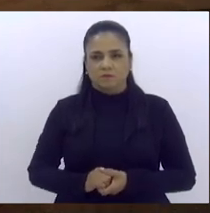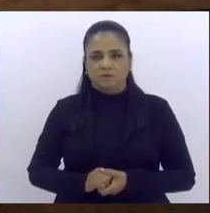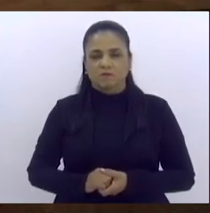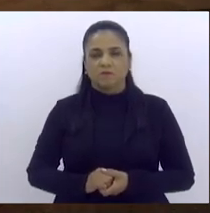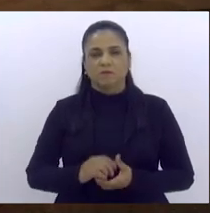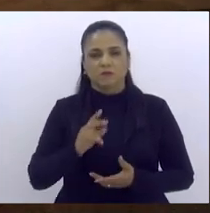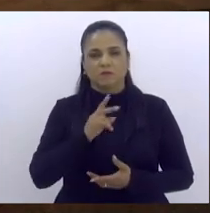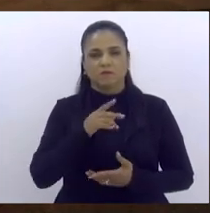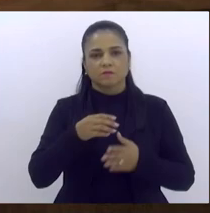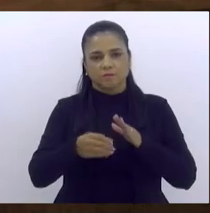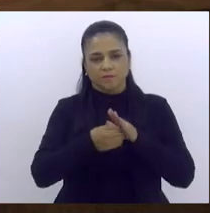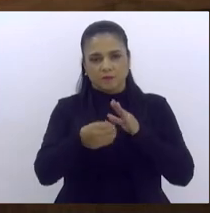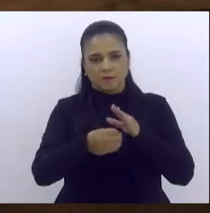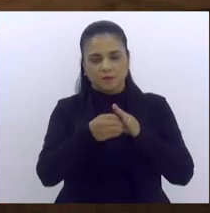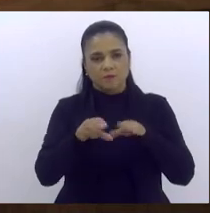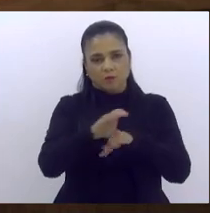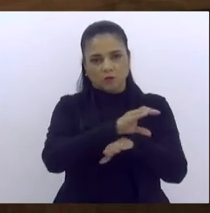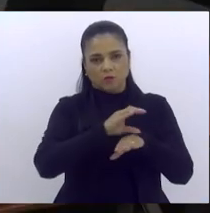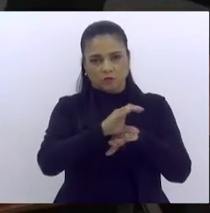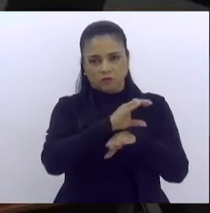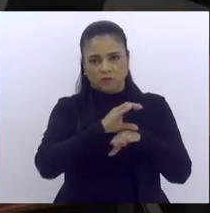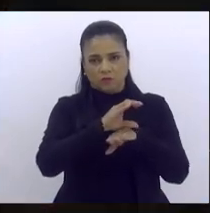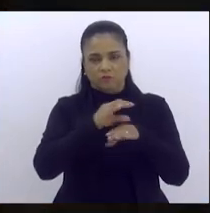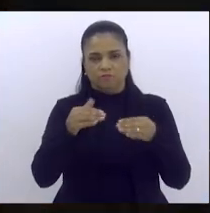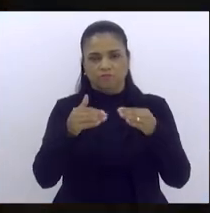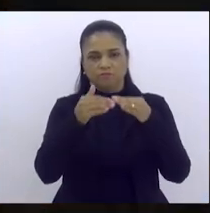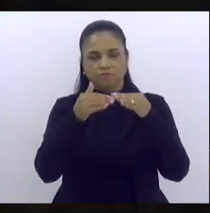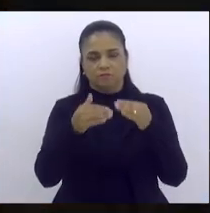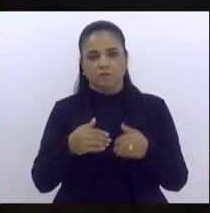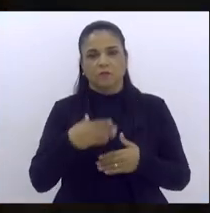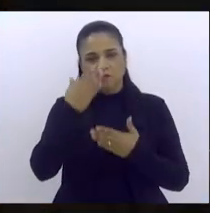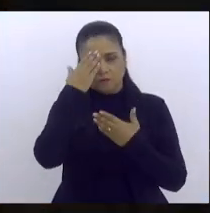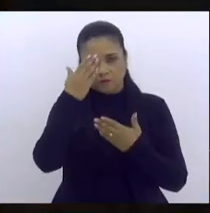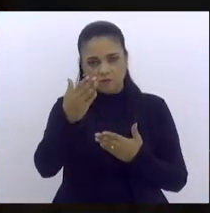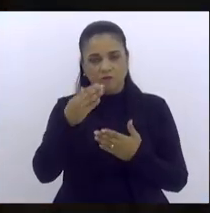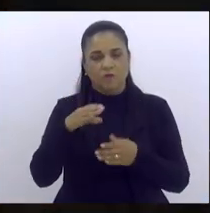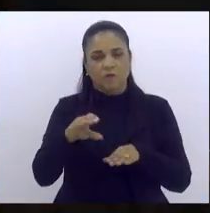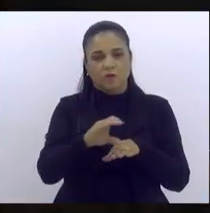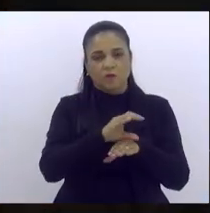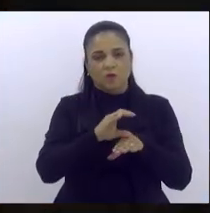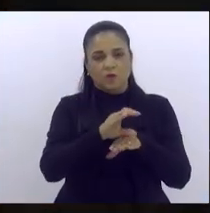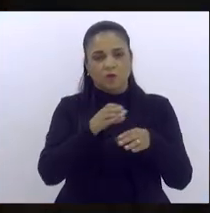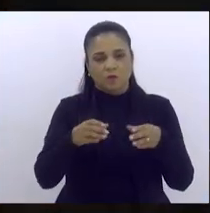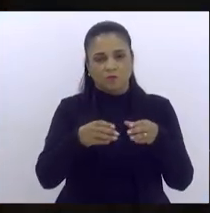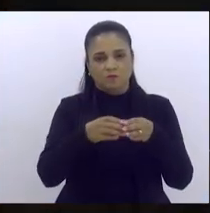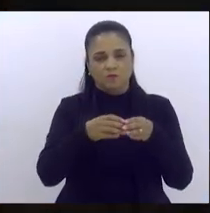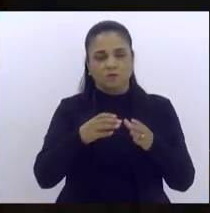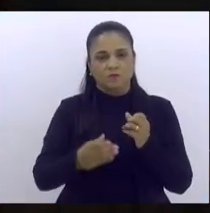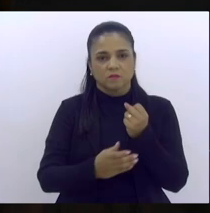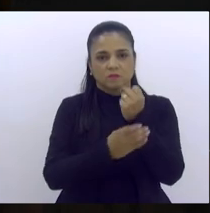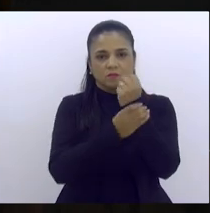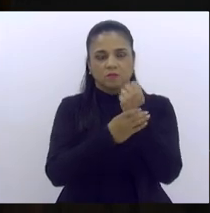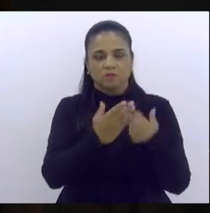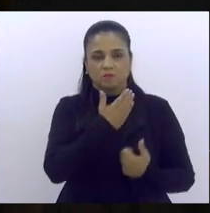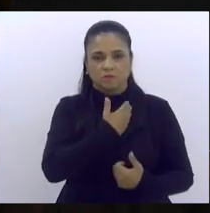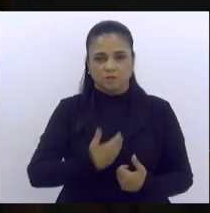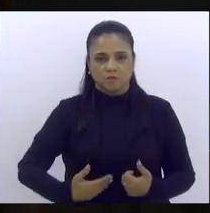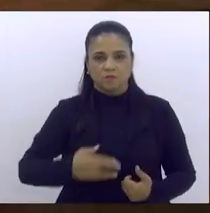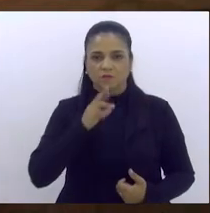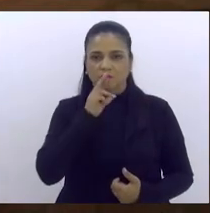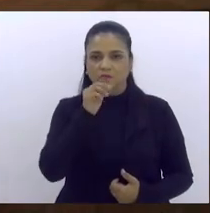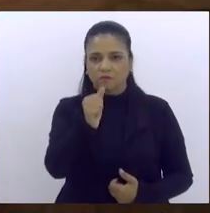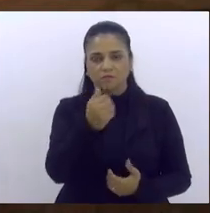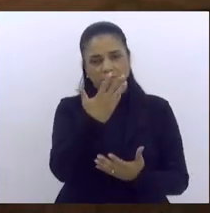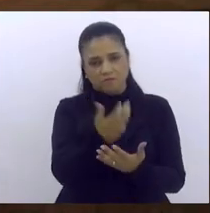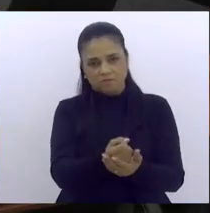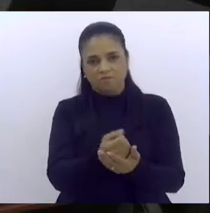Senhor presidente, parecer é pela constitucionalidade. Muito obrigado. Pela Comissão de Segurança Pública, deputado Rodrigo Amorim. Favorável,